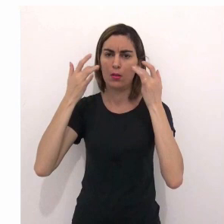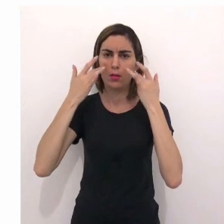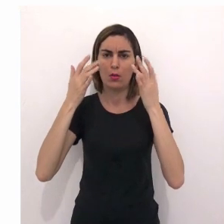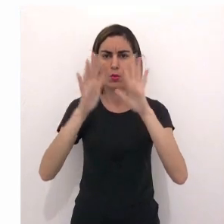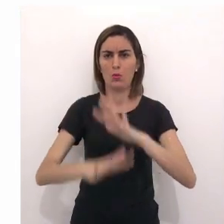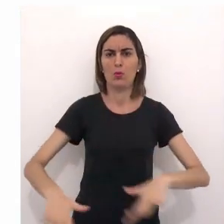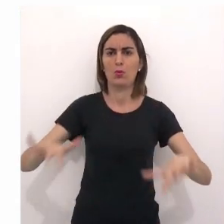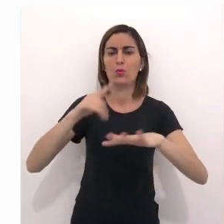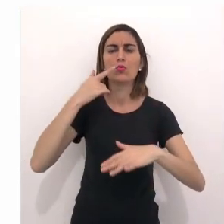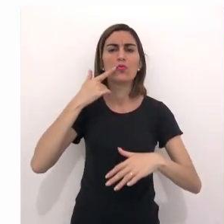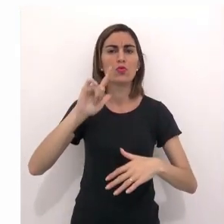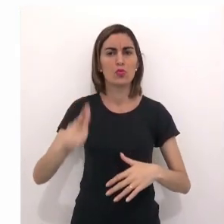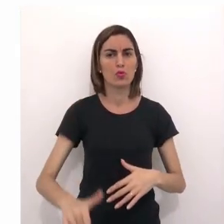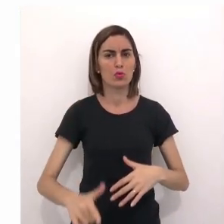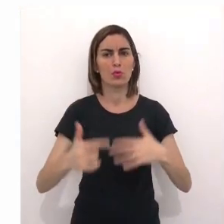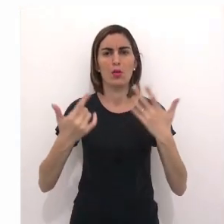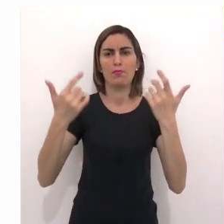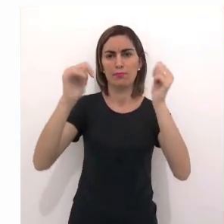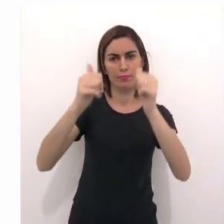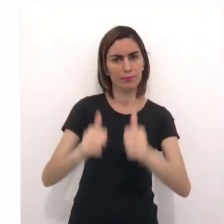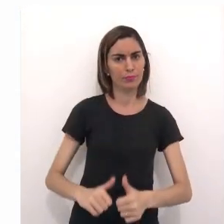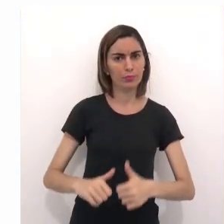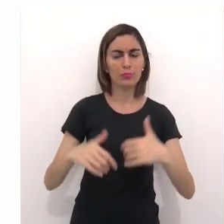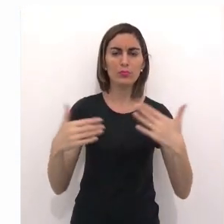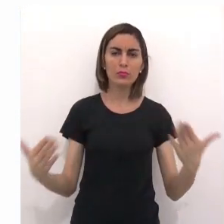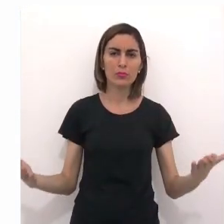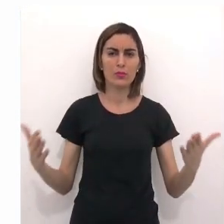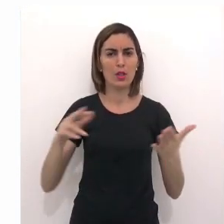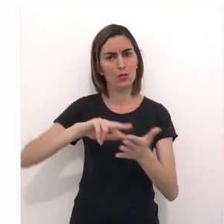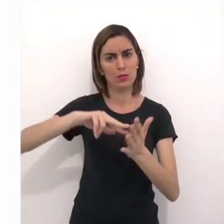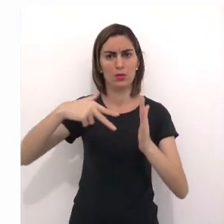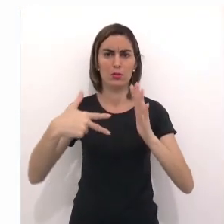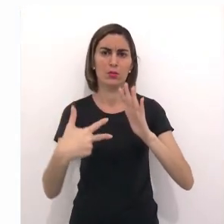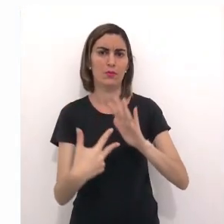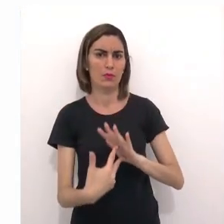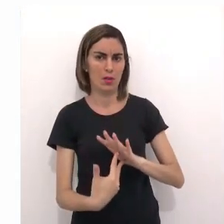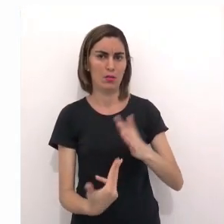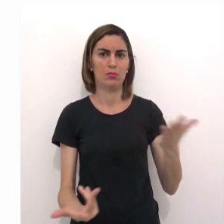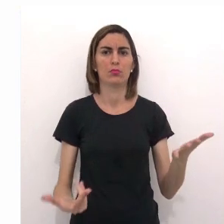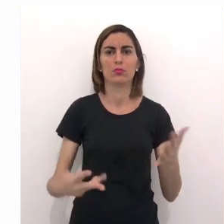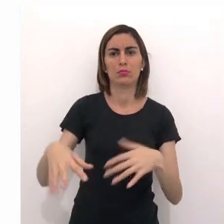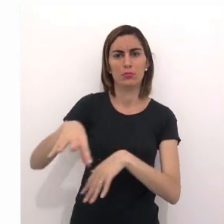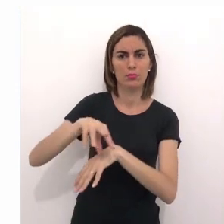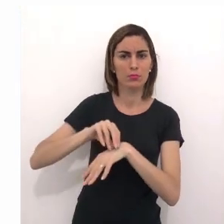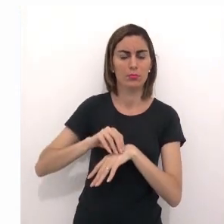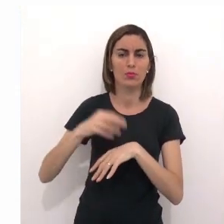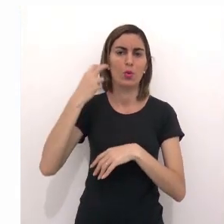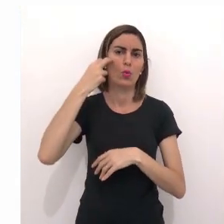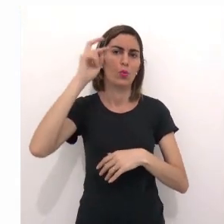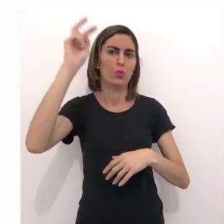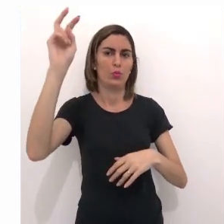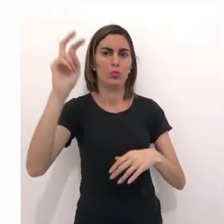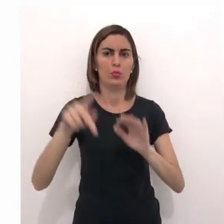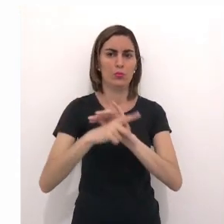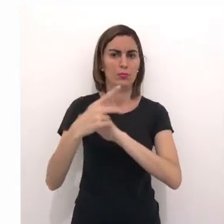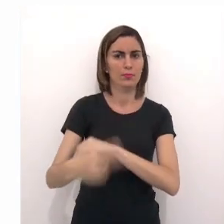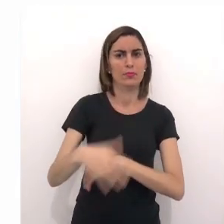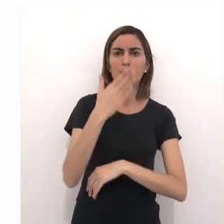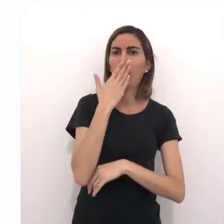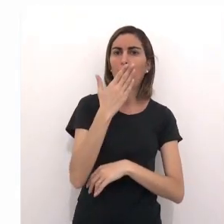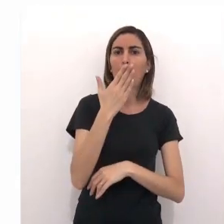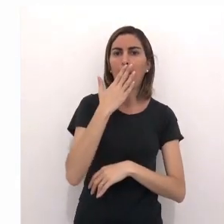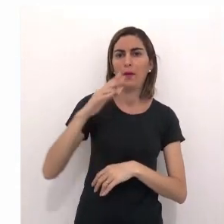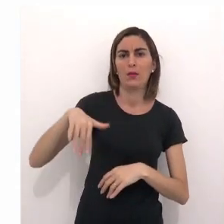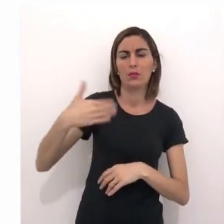e com base das imagens e significados extraídos da cultura nativa, podia